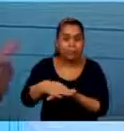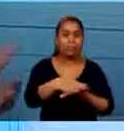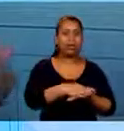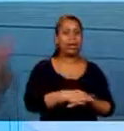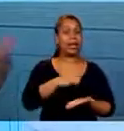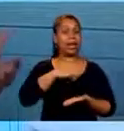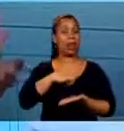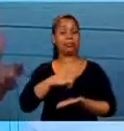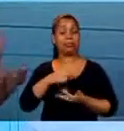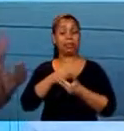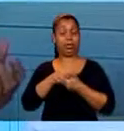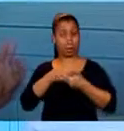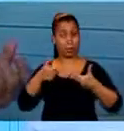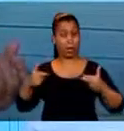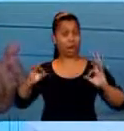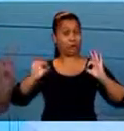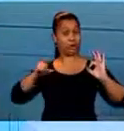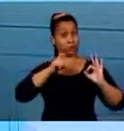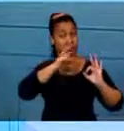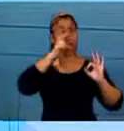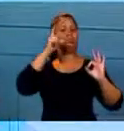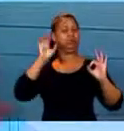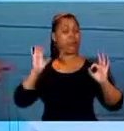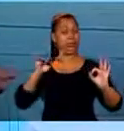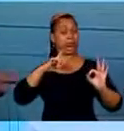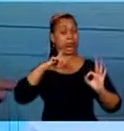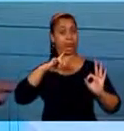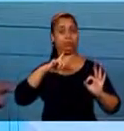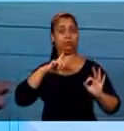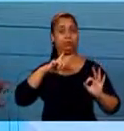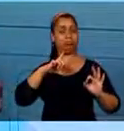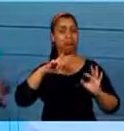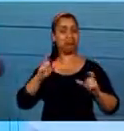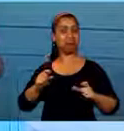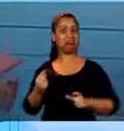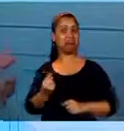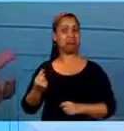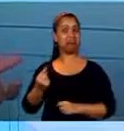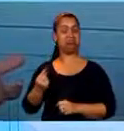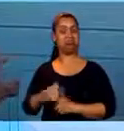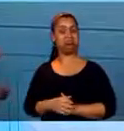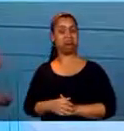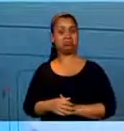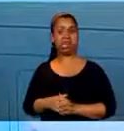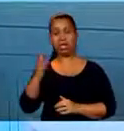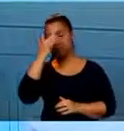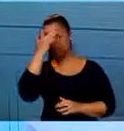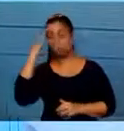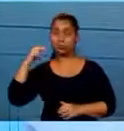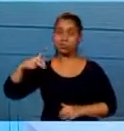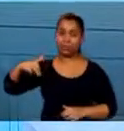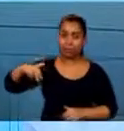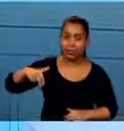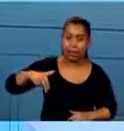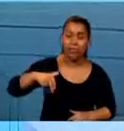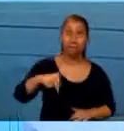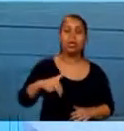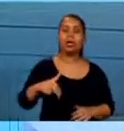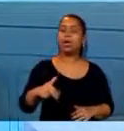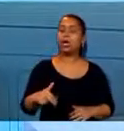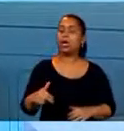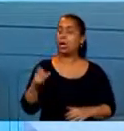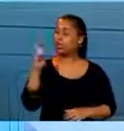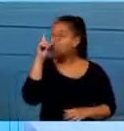de alto padrão, aquilo é um deserto. E as ruas, as pessoas para andar ali, é